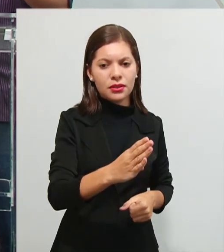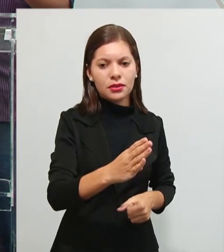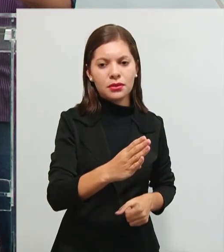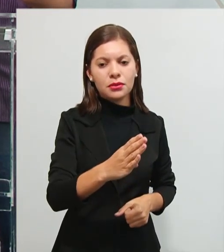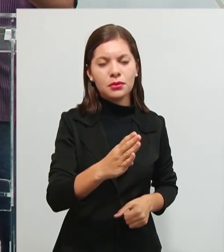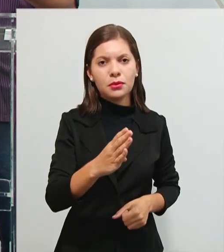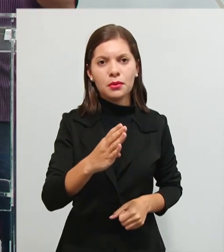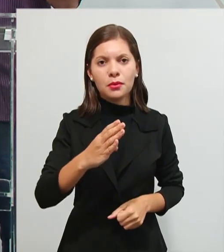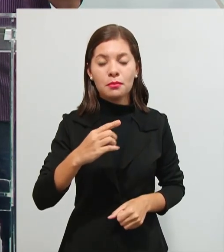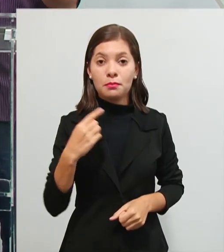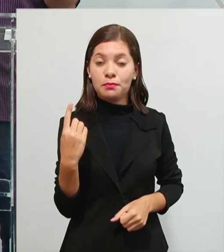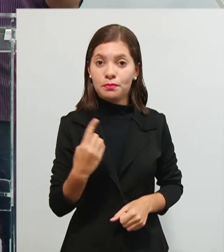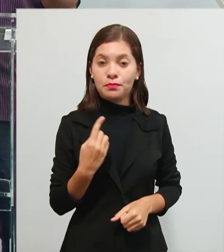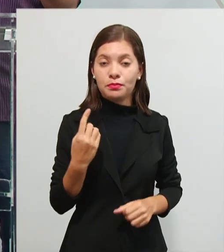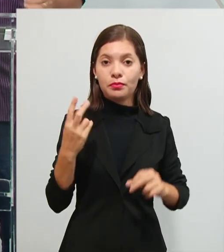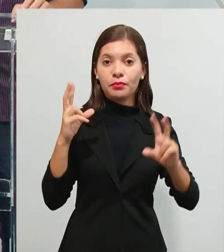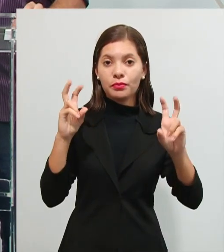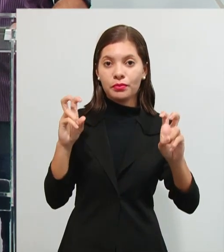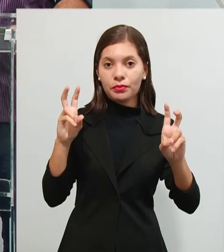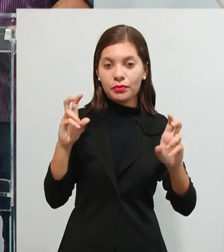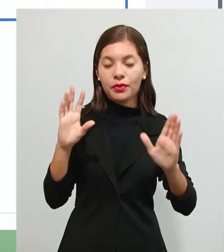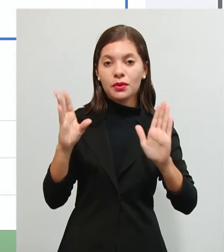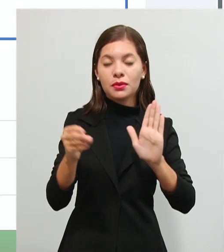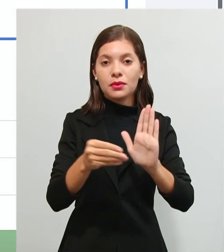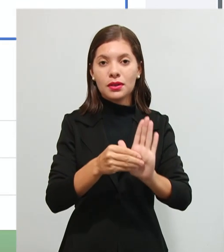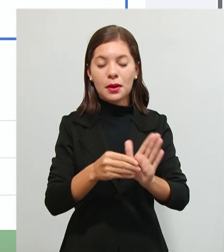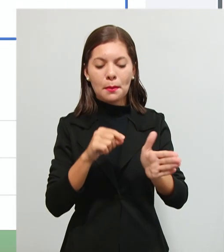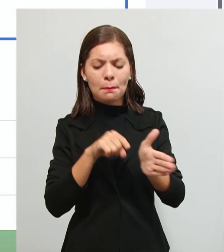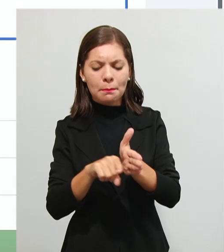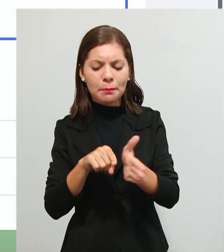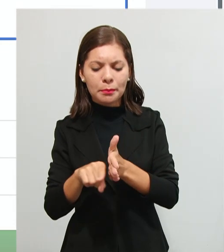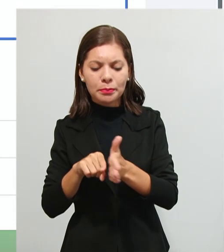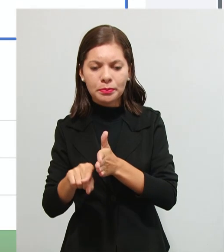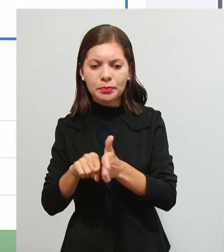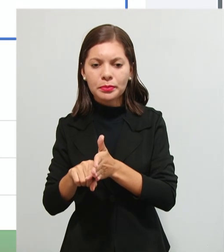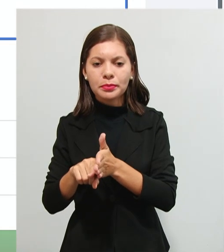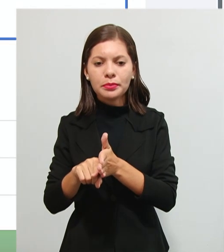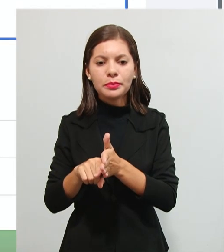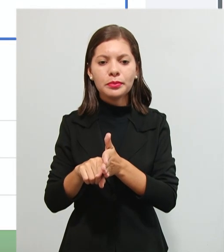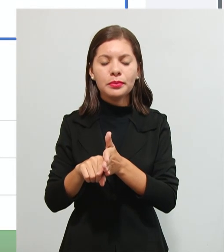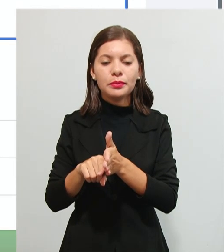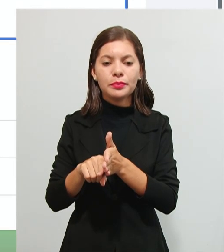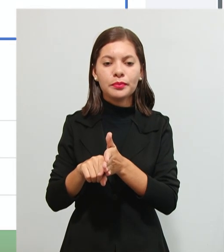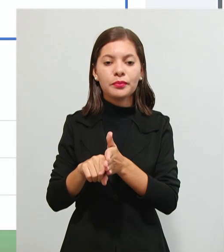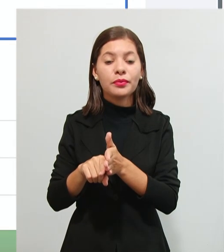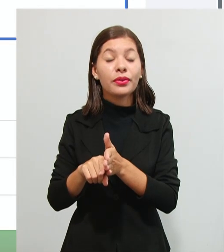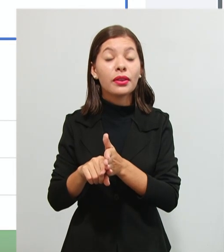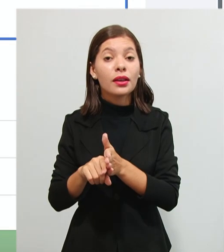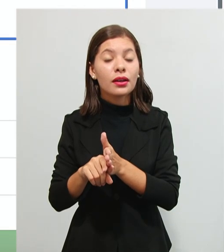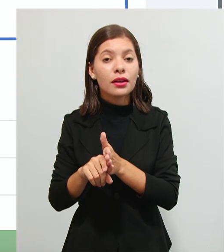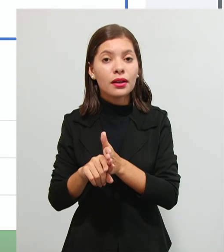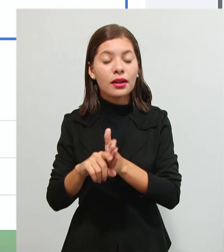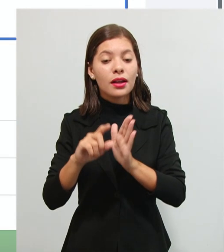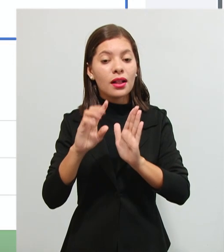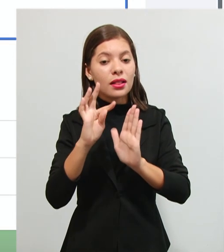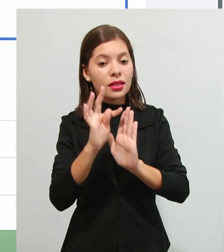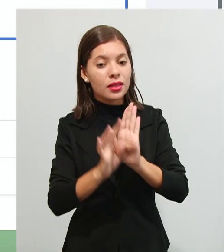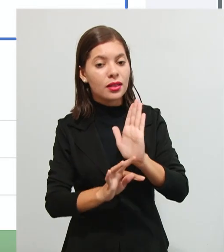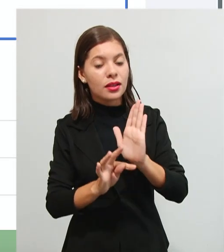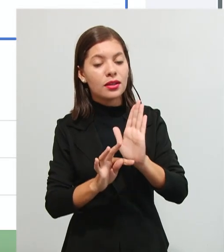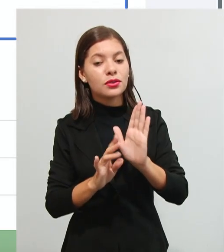único tópico, eu preciso acrescentar a pergunta. Então, ó, discorra sobre